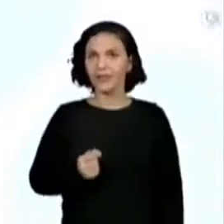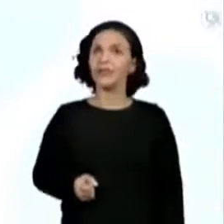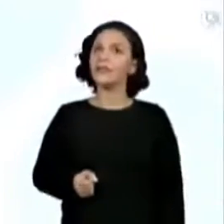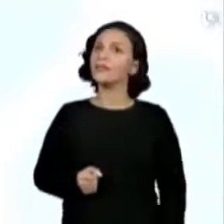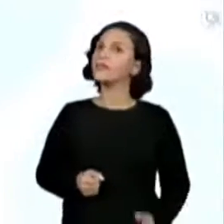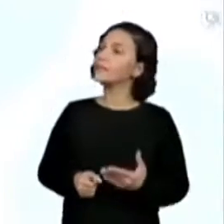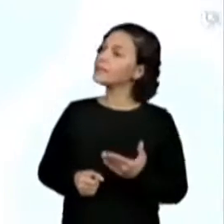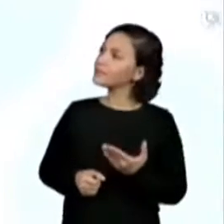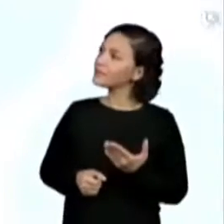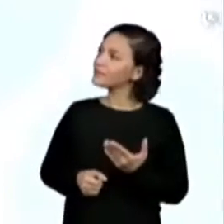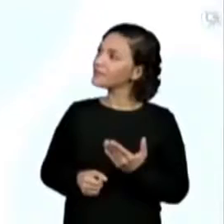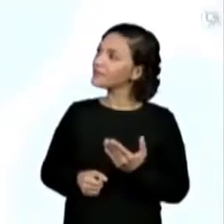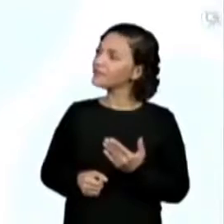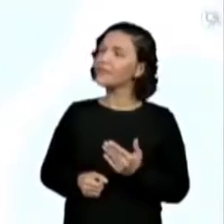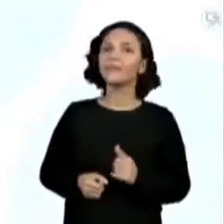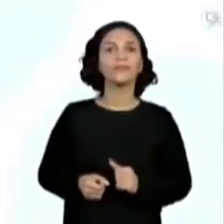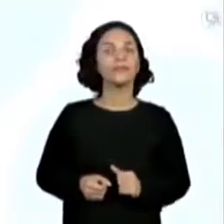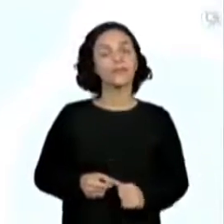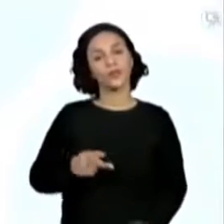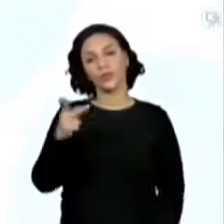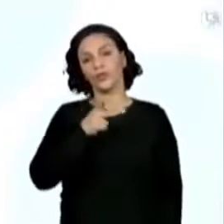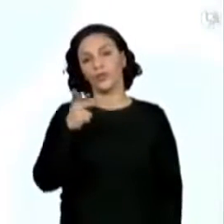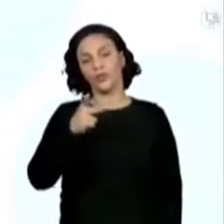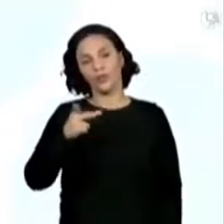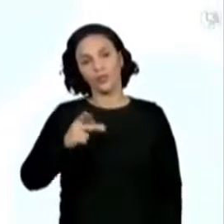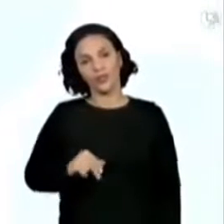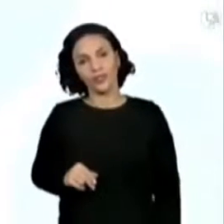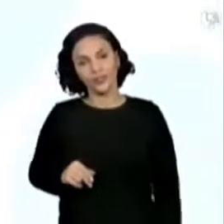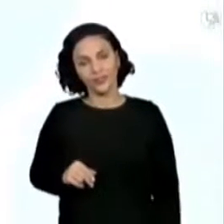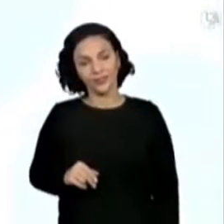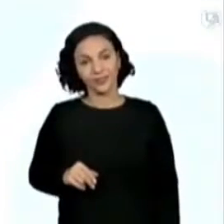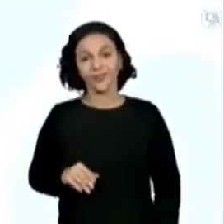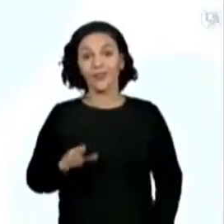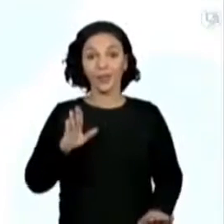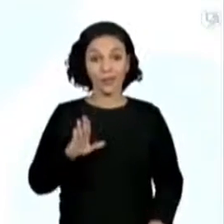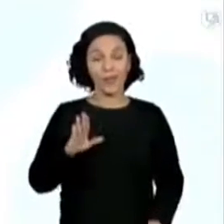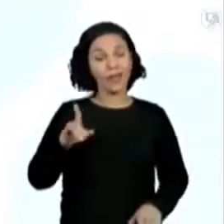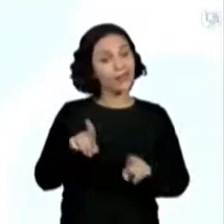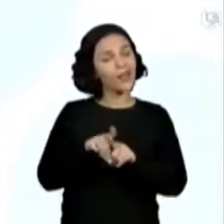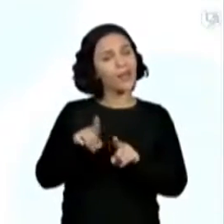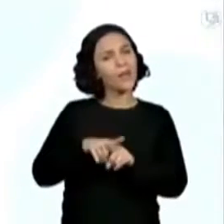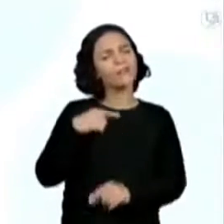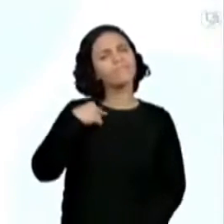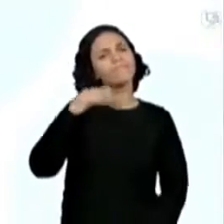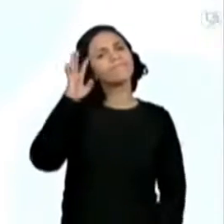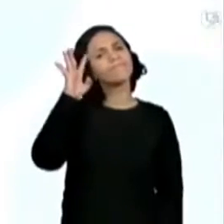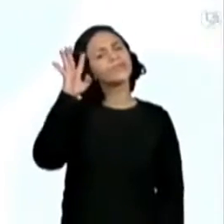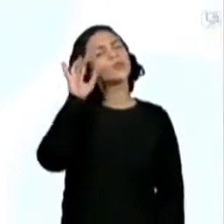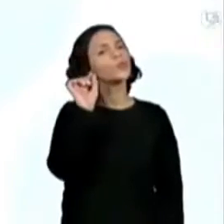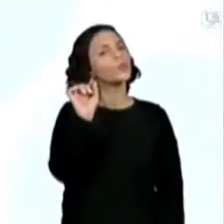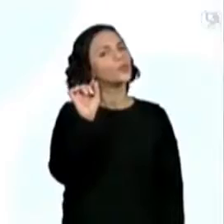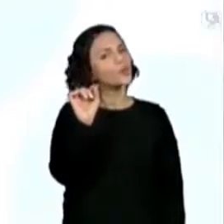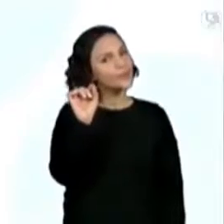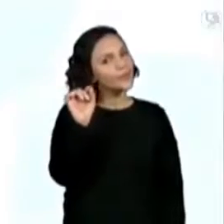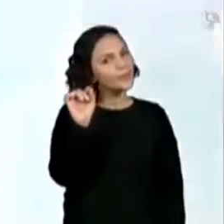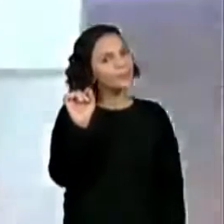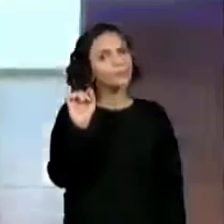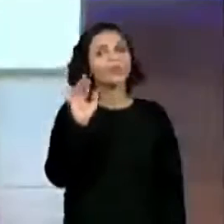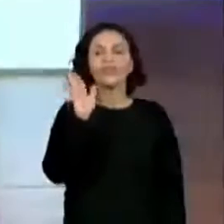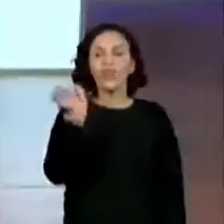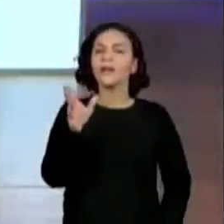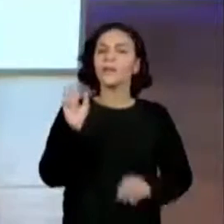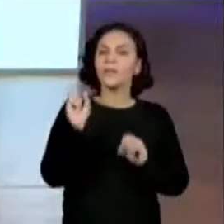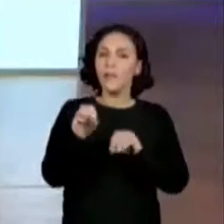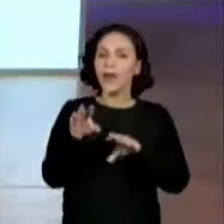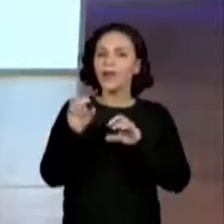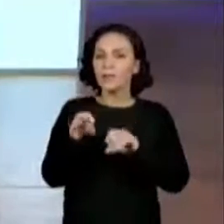vamos colocar aqui. Tivemos os dois. Mas olhando para isso também, para pensar que a gente ensinou bastante